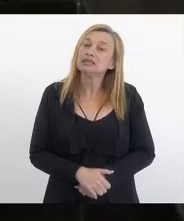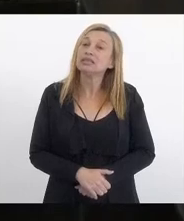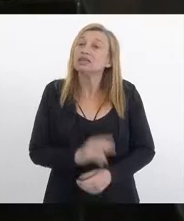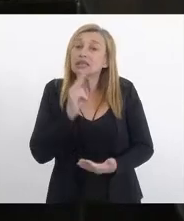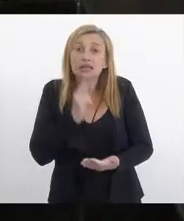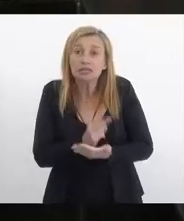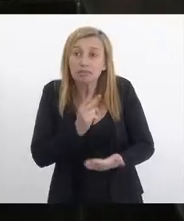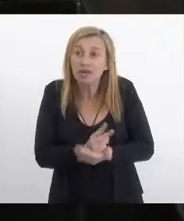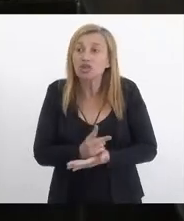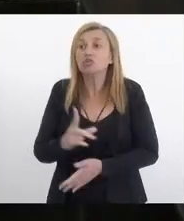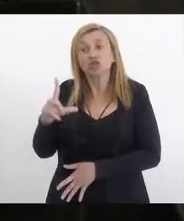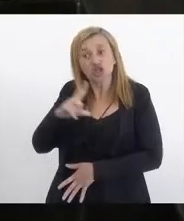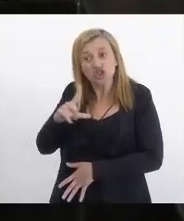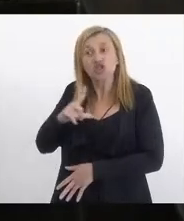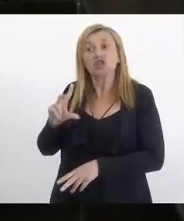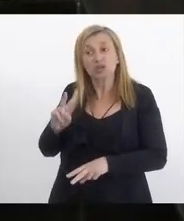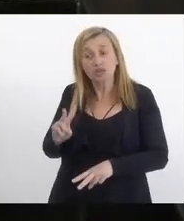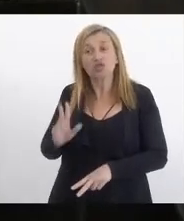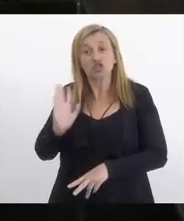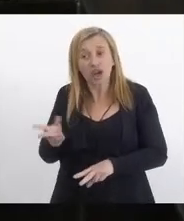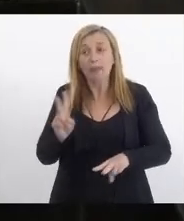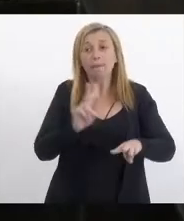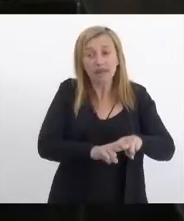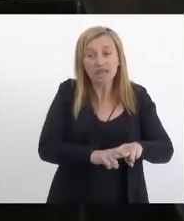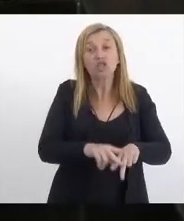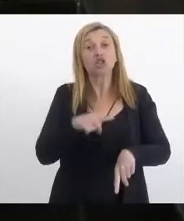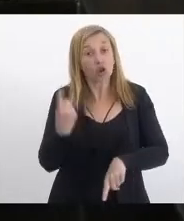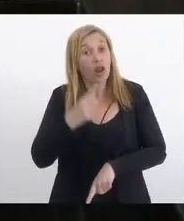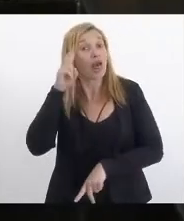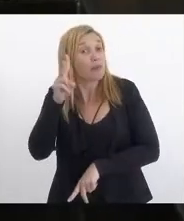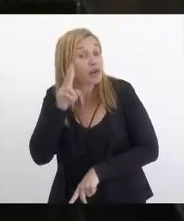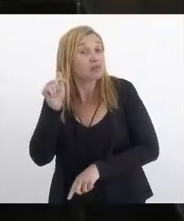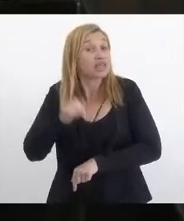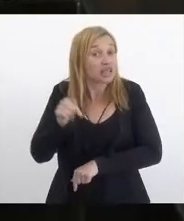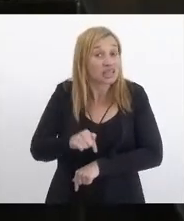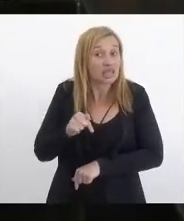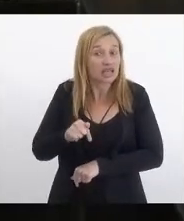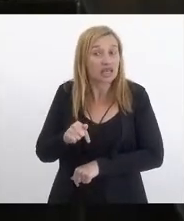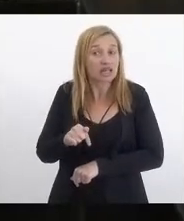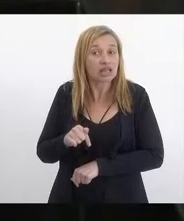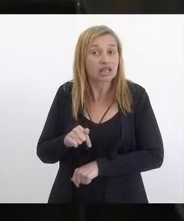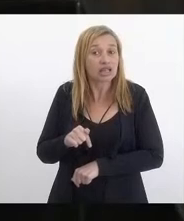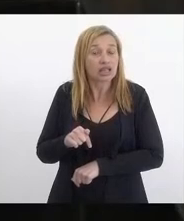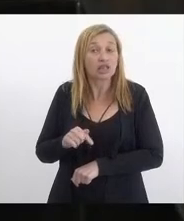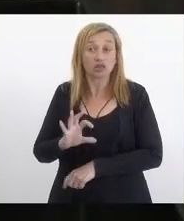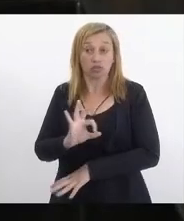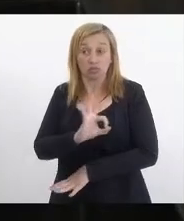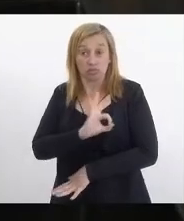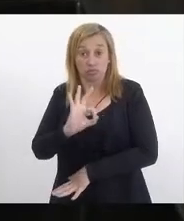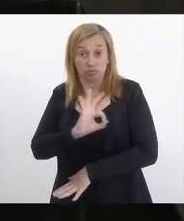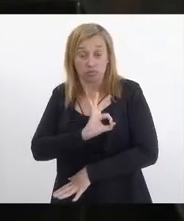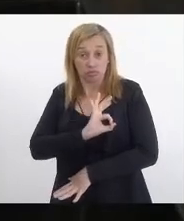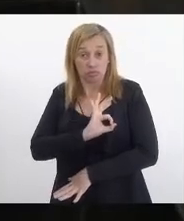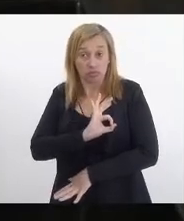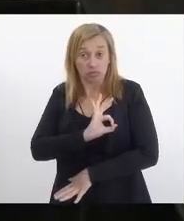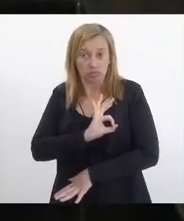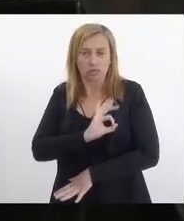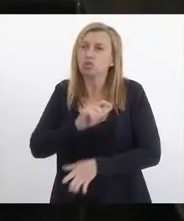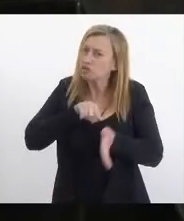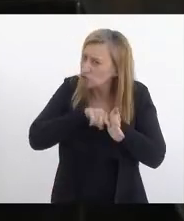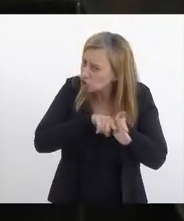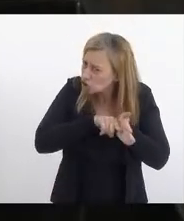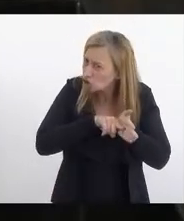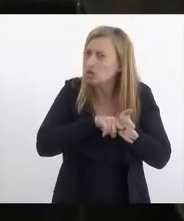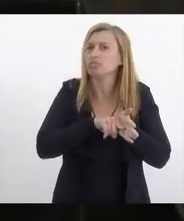mesmo os que tinham. Aqui nós lembramos que as autoridades policiais